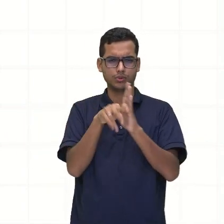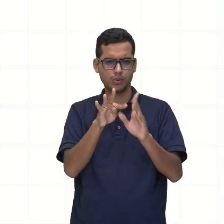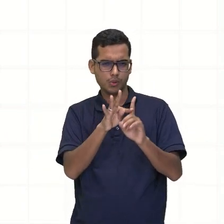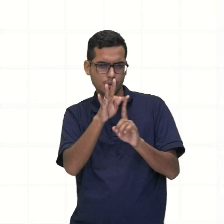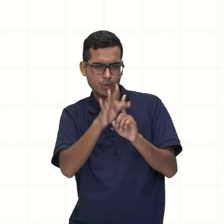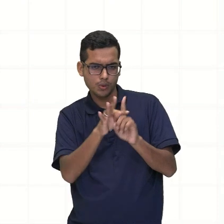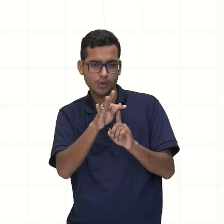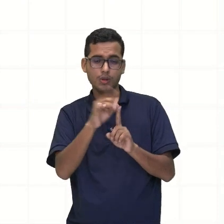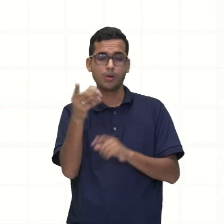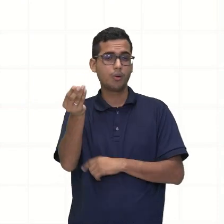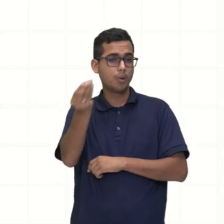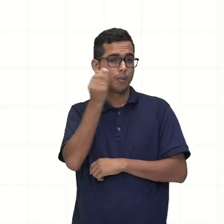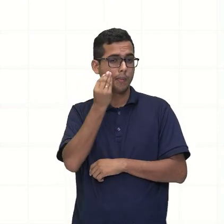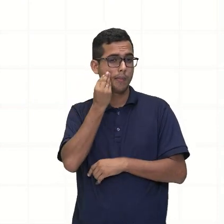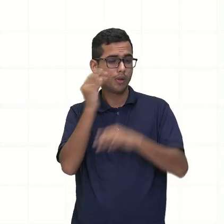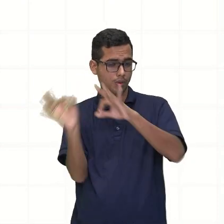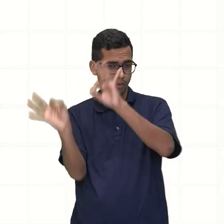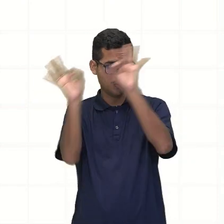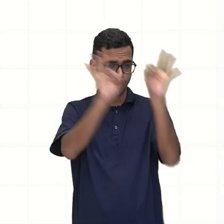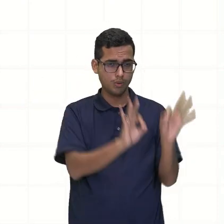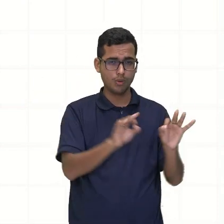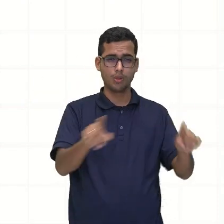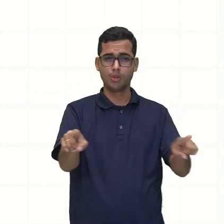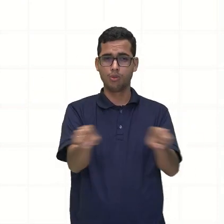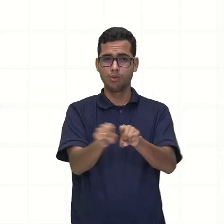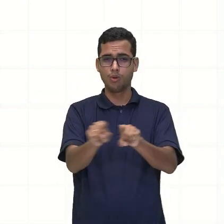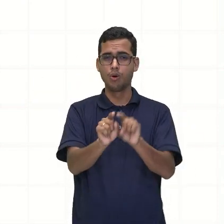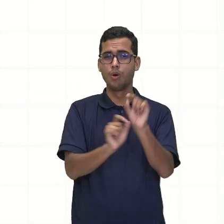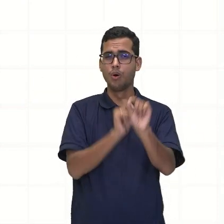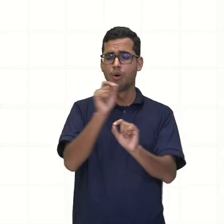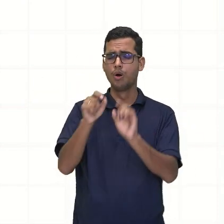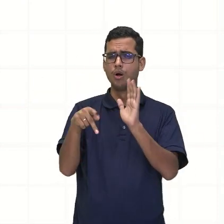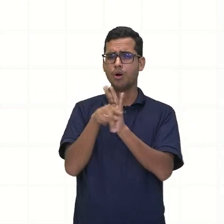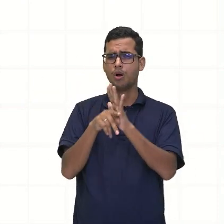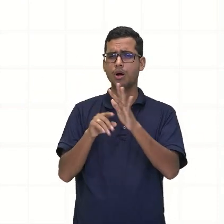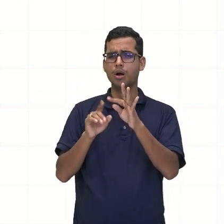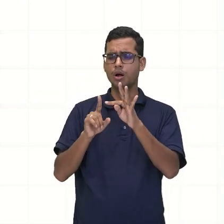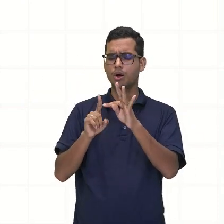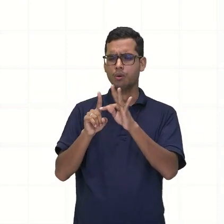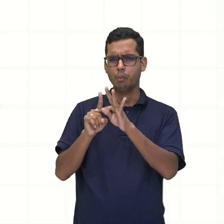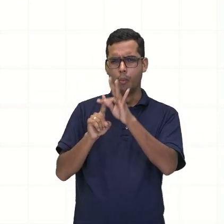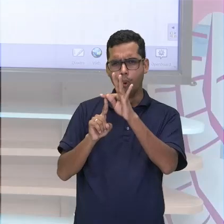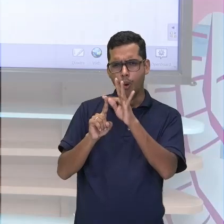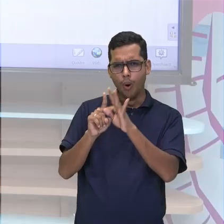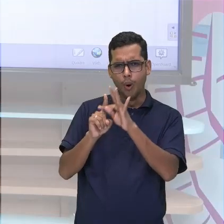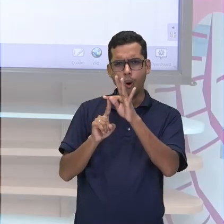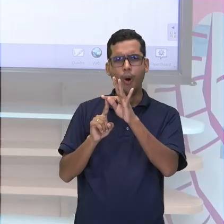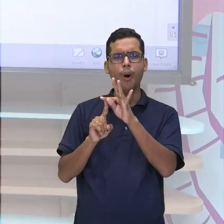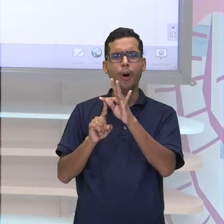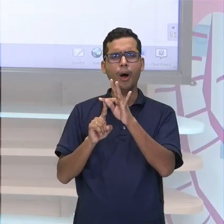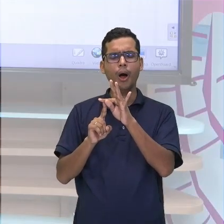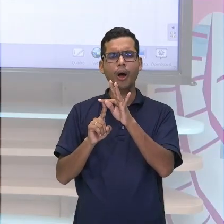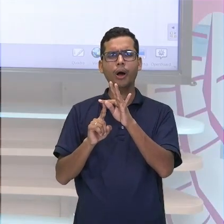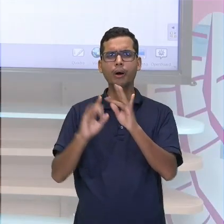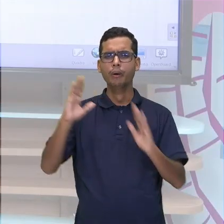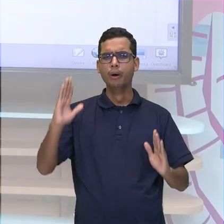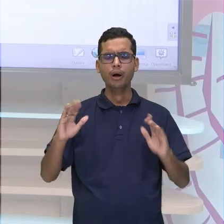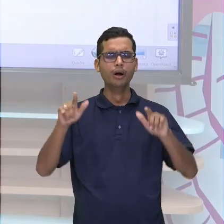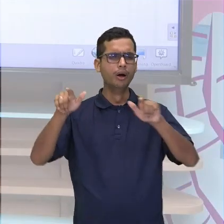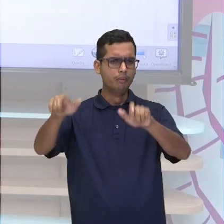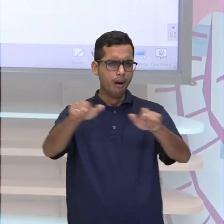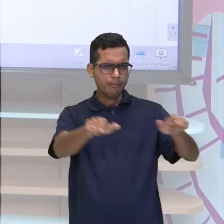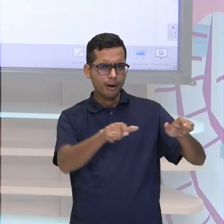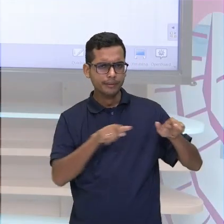A gente vai observar essas temperaturas, essa variação maior, né, onde nós temos